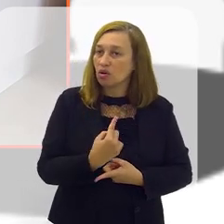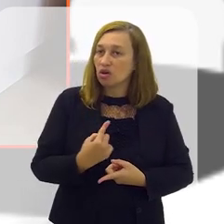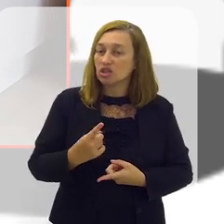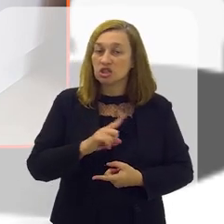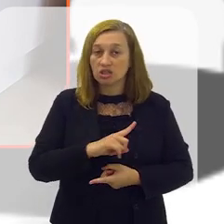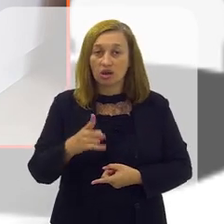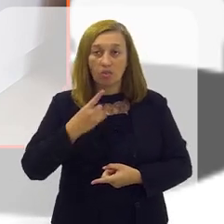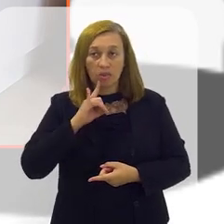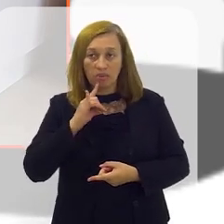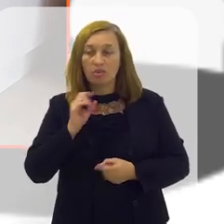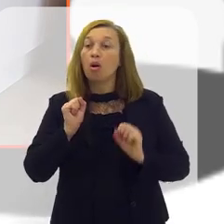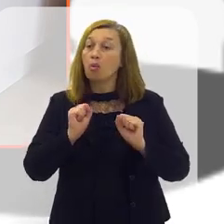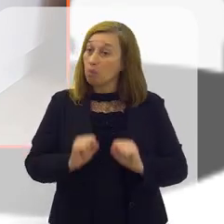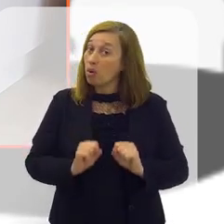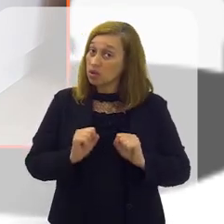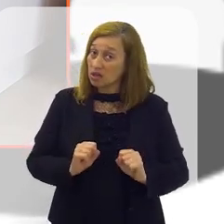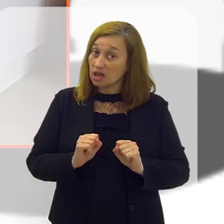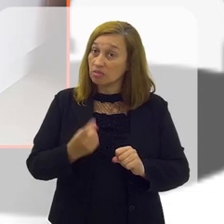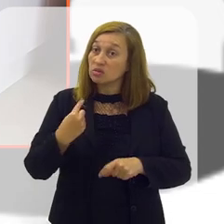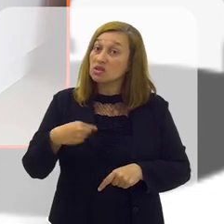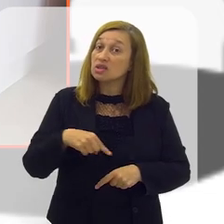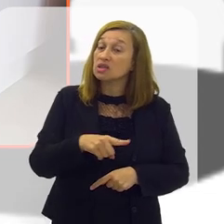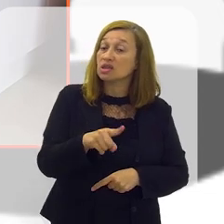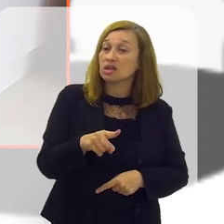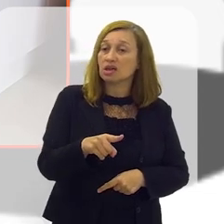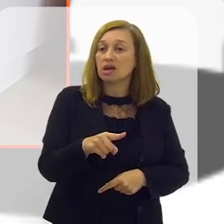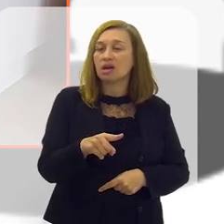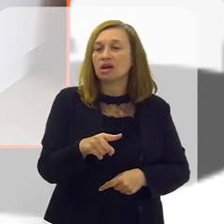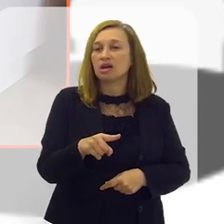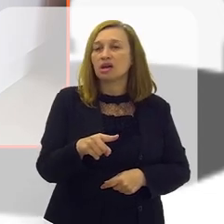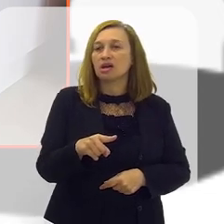não alcoólicos é que podemos ir